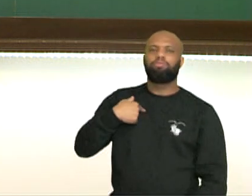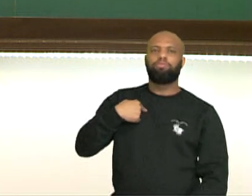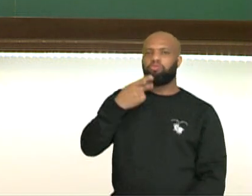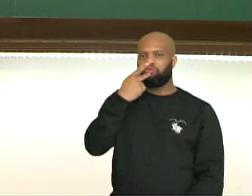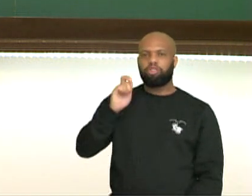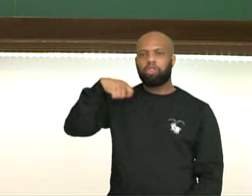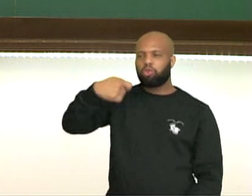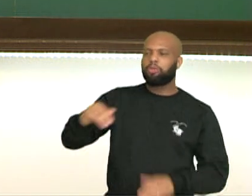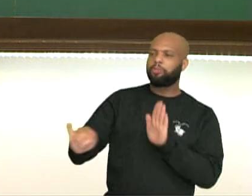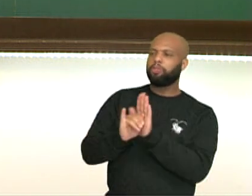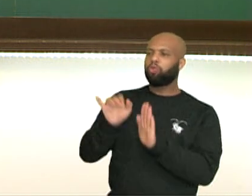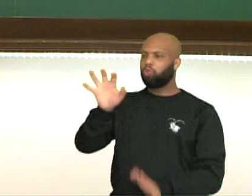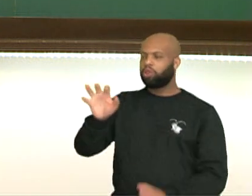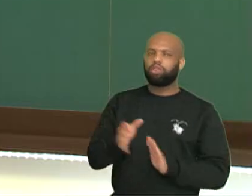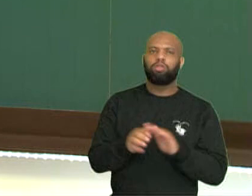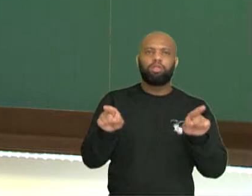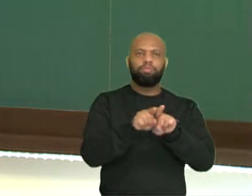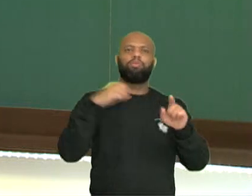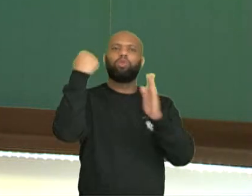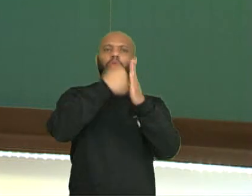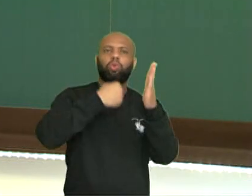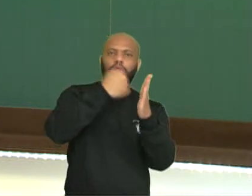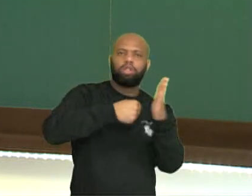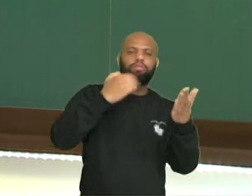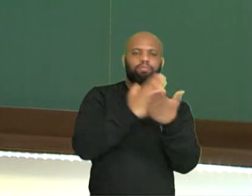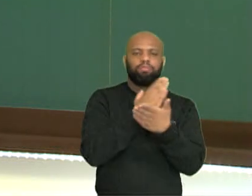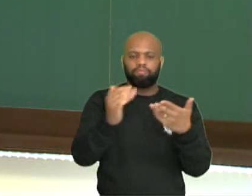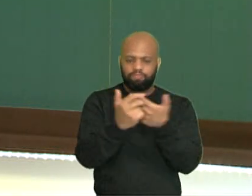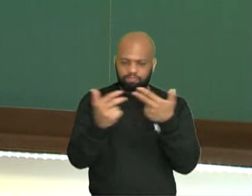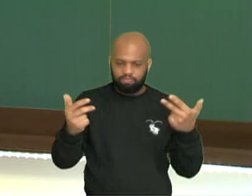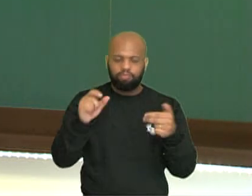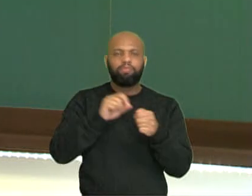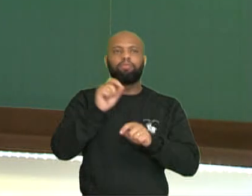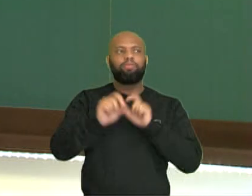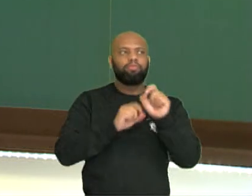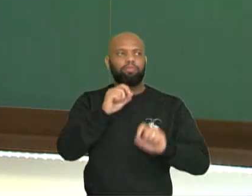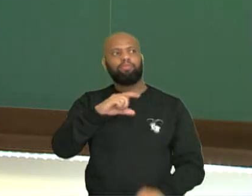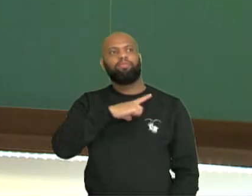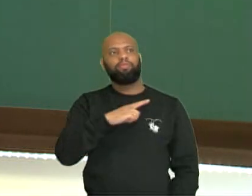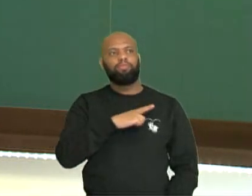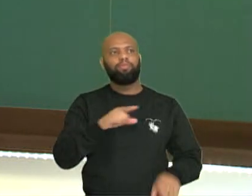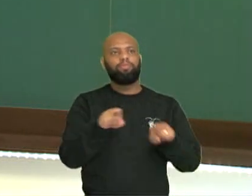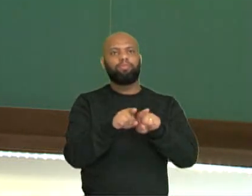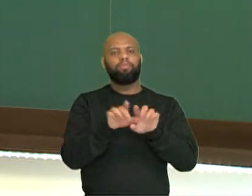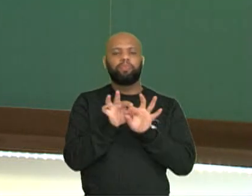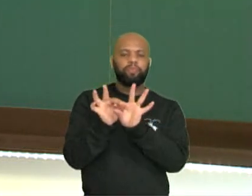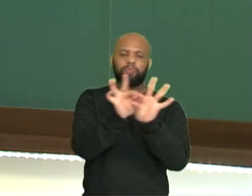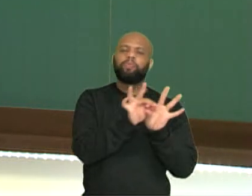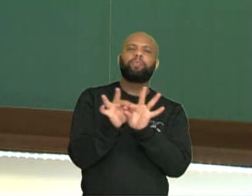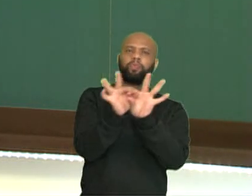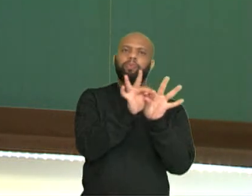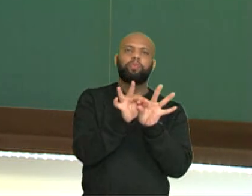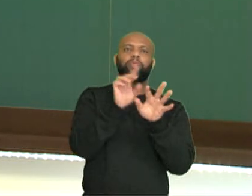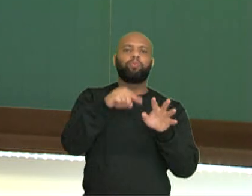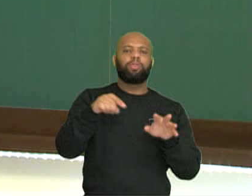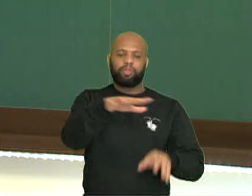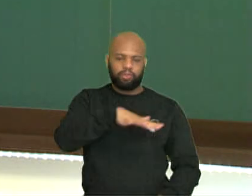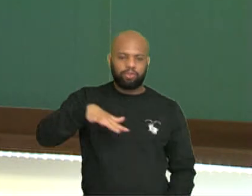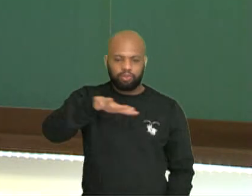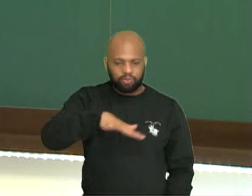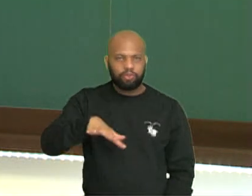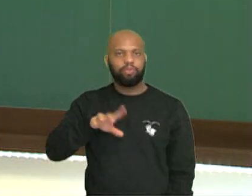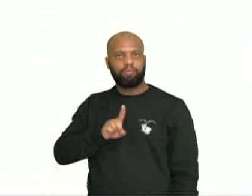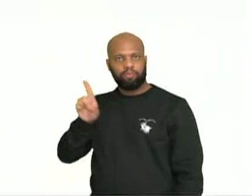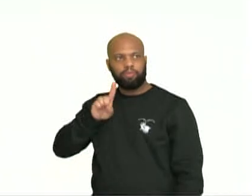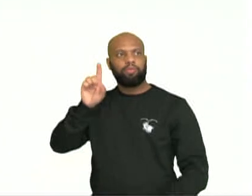alguma identificação ou lutarem por algum ideal, fazem com que haja também uma união em termos de território.